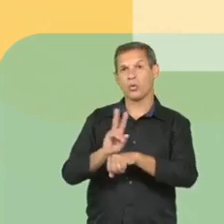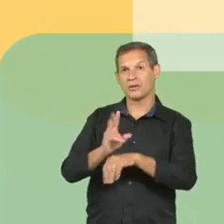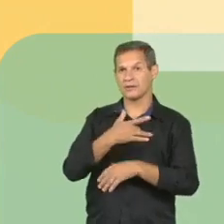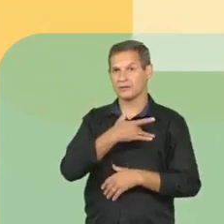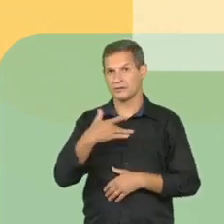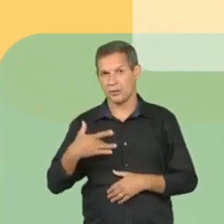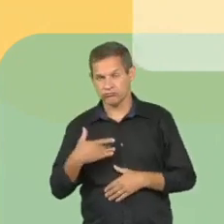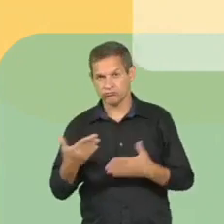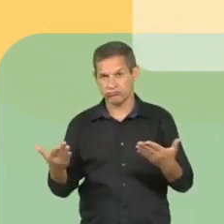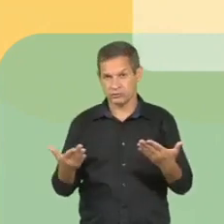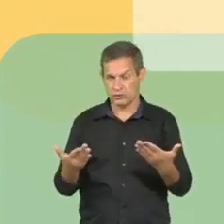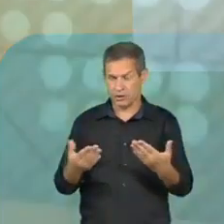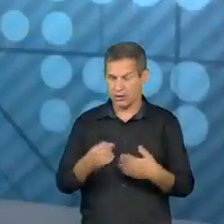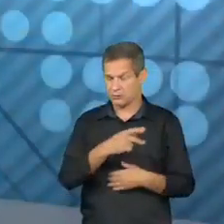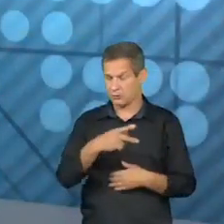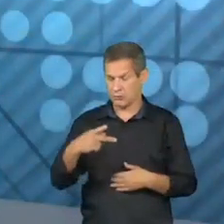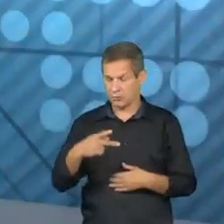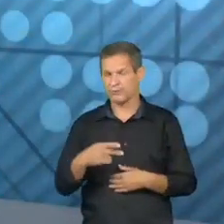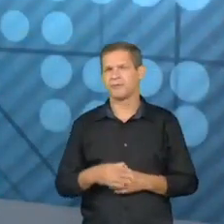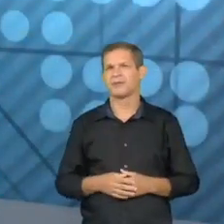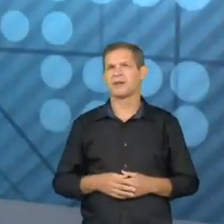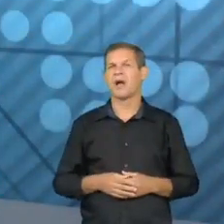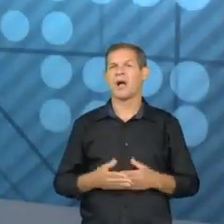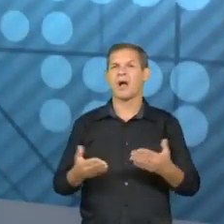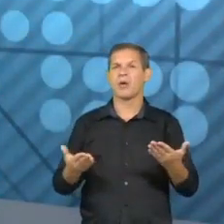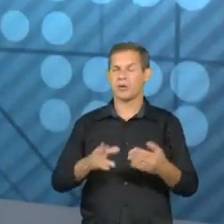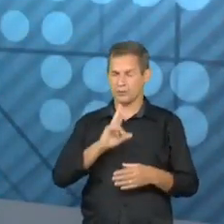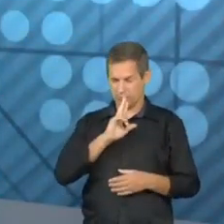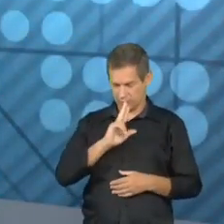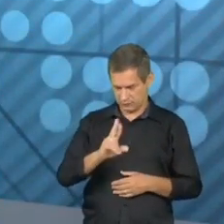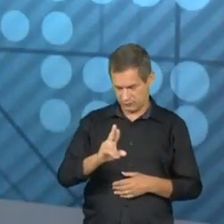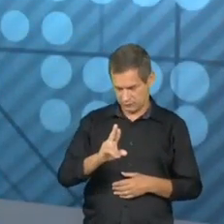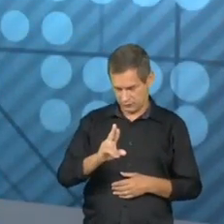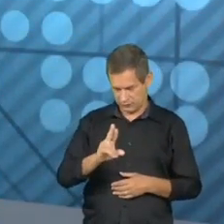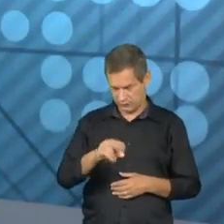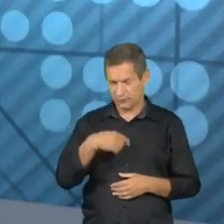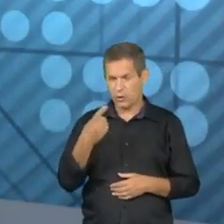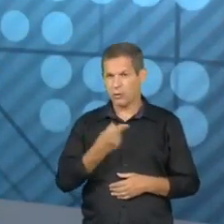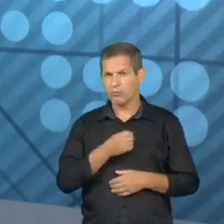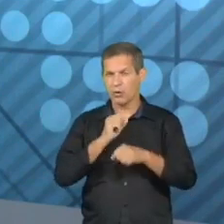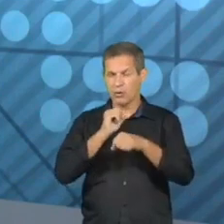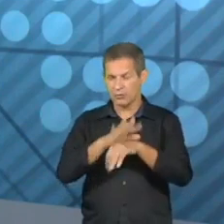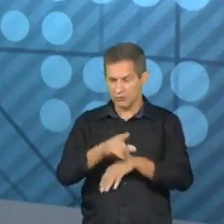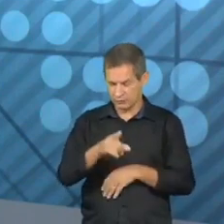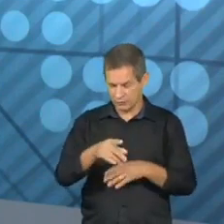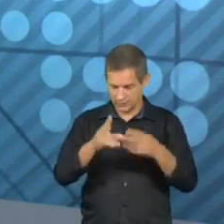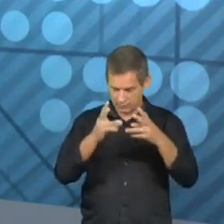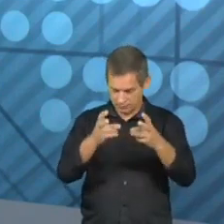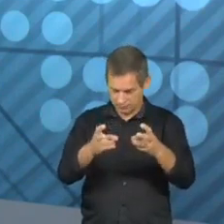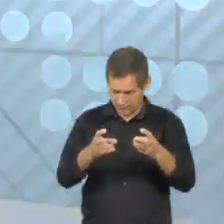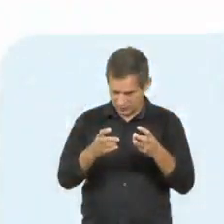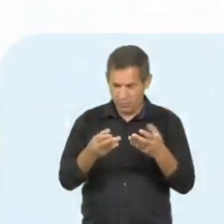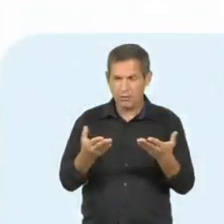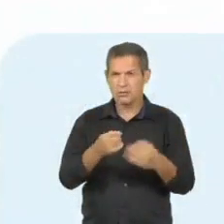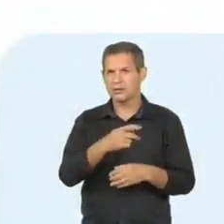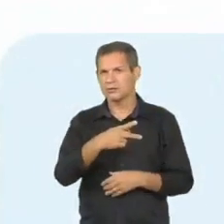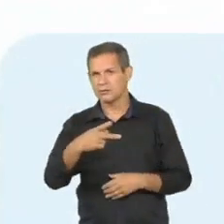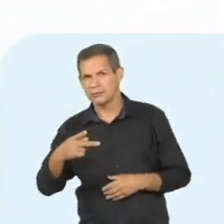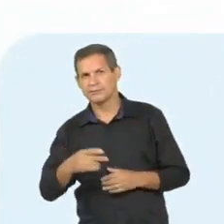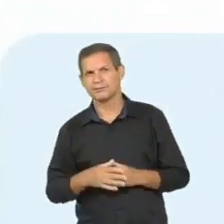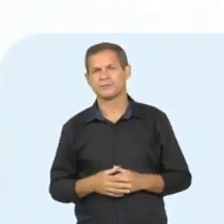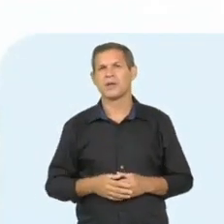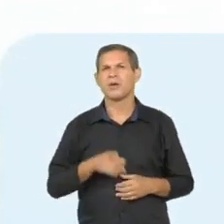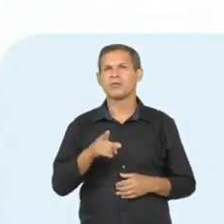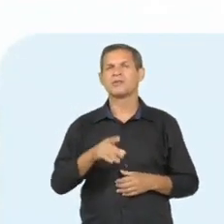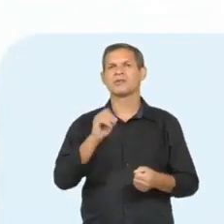Vigilância em saúde, a situação problema a ser respondida. Vamos ao quadro para que você veja essa situação.